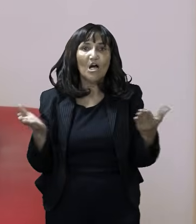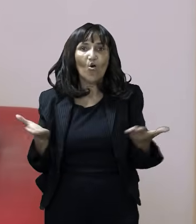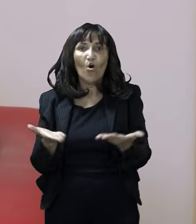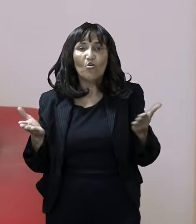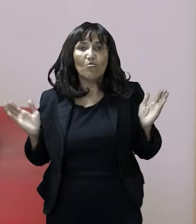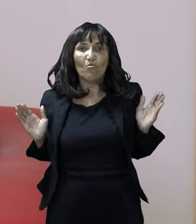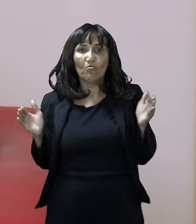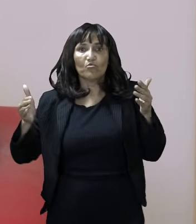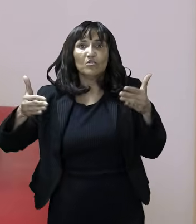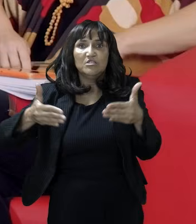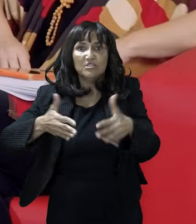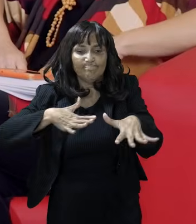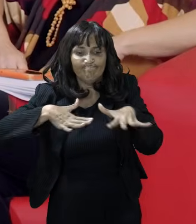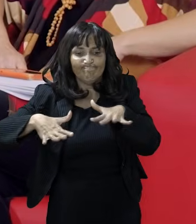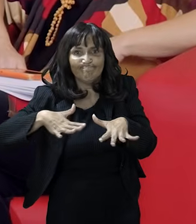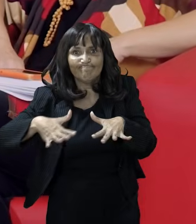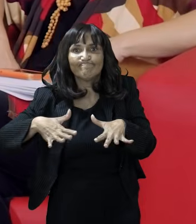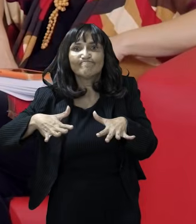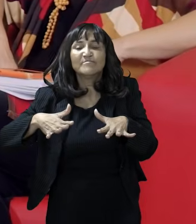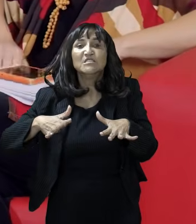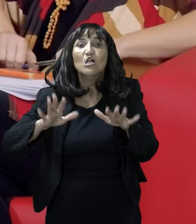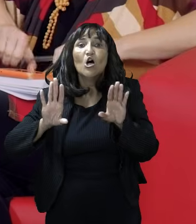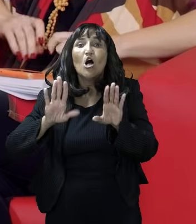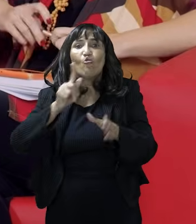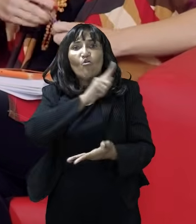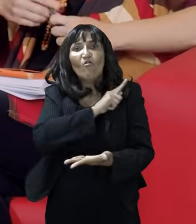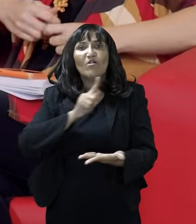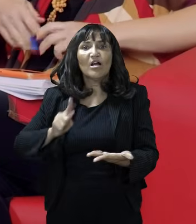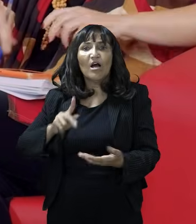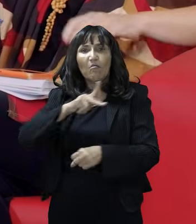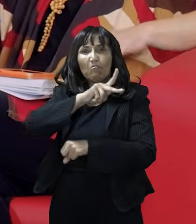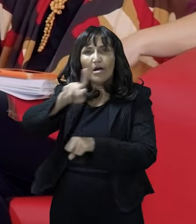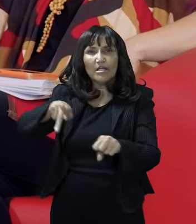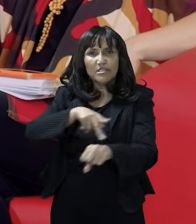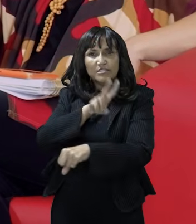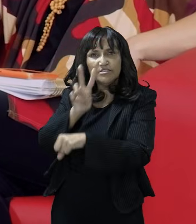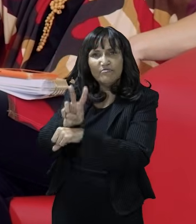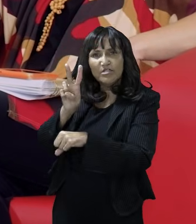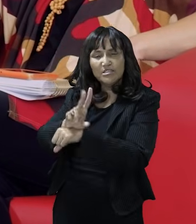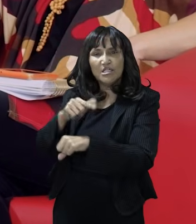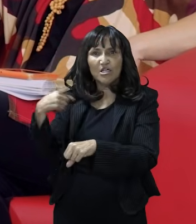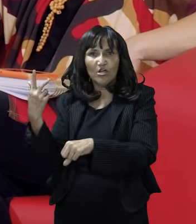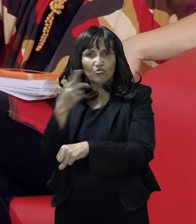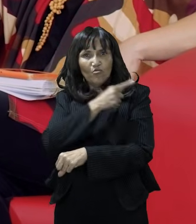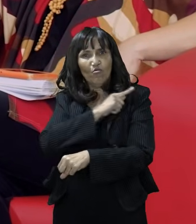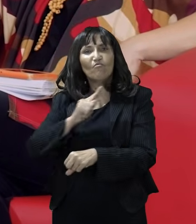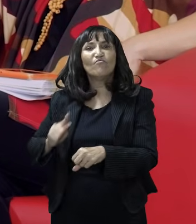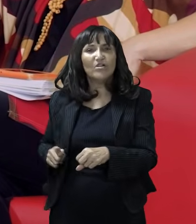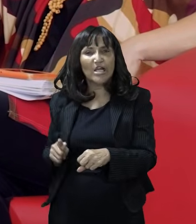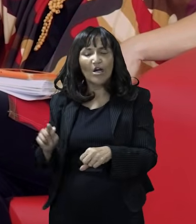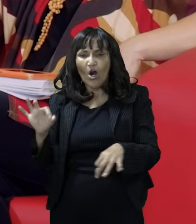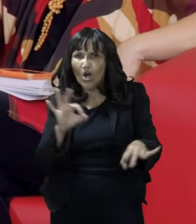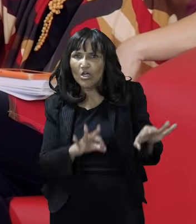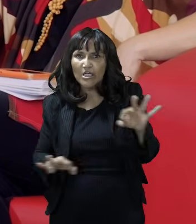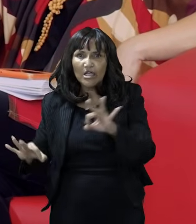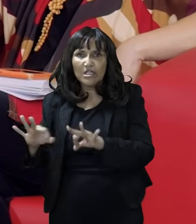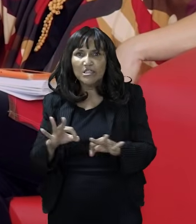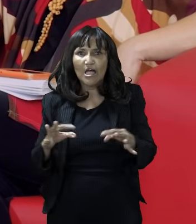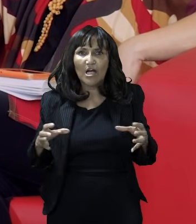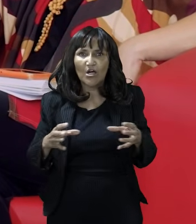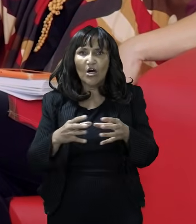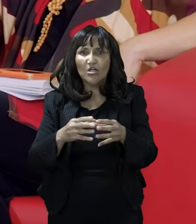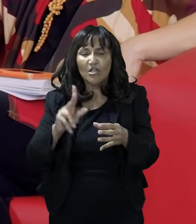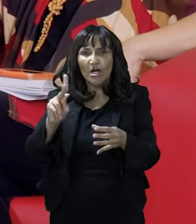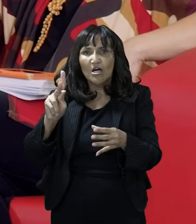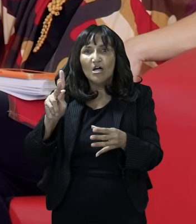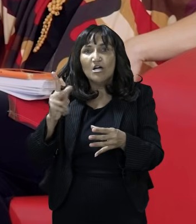congresso mobilizador, governar o país, defender o nosso governo, preparar os palanques, preparar a nossa chapa de